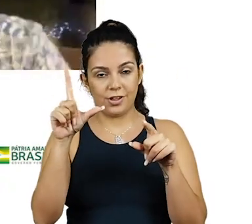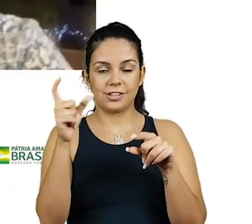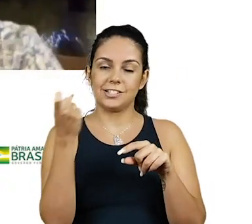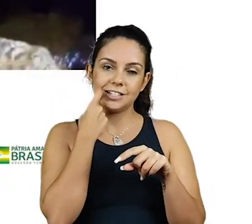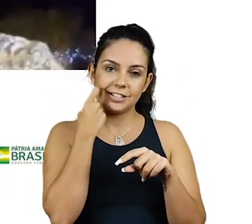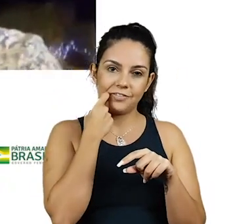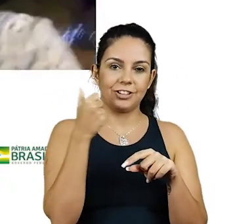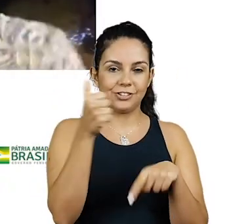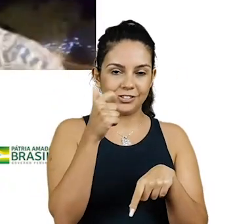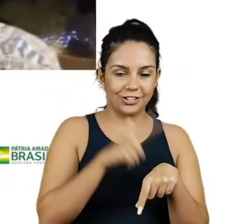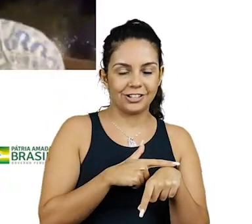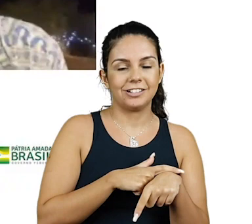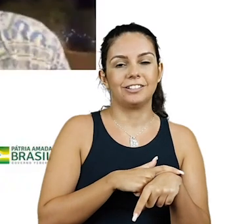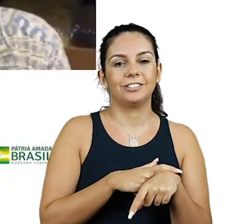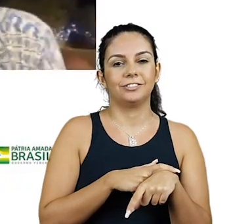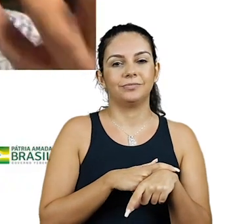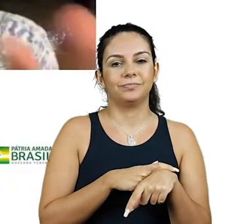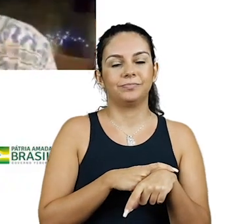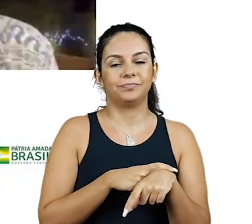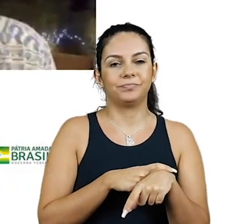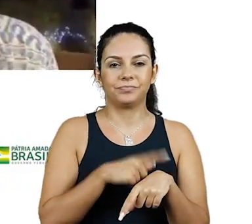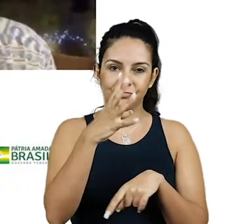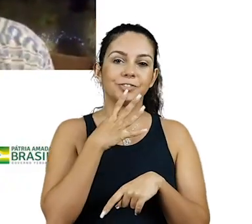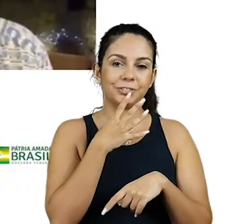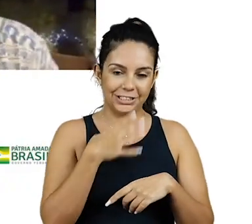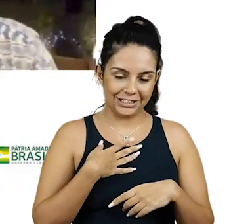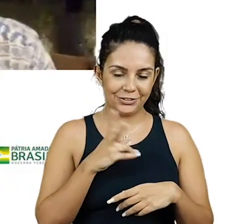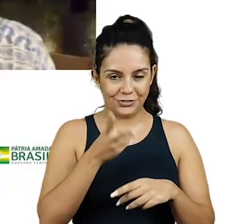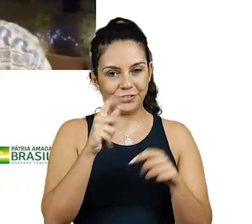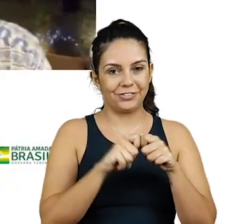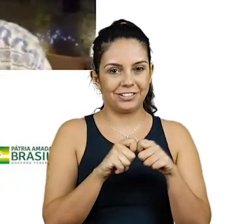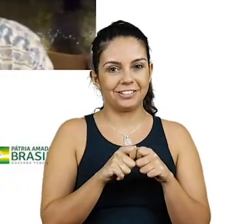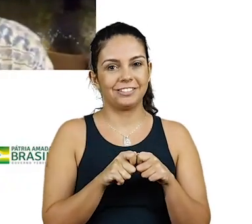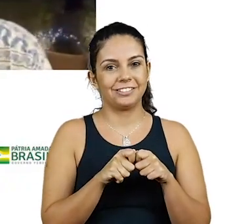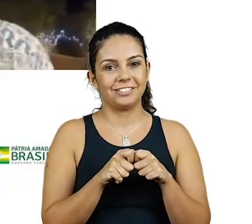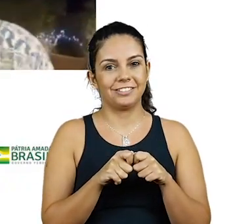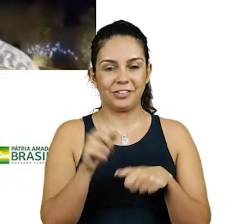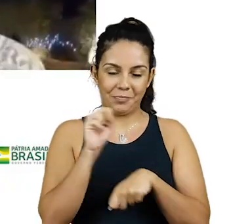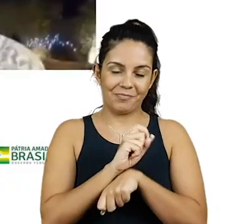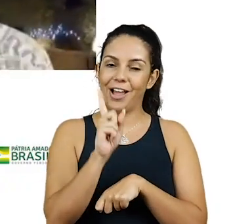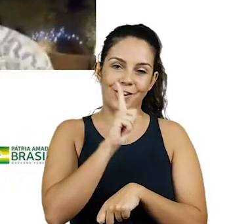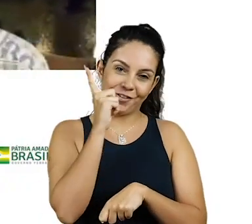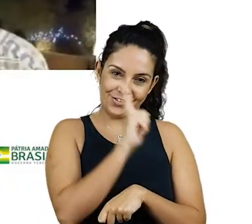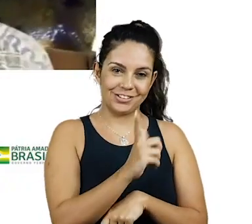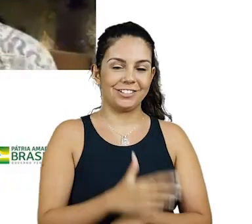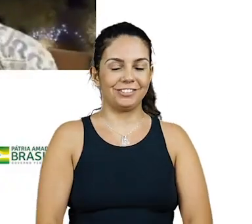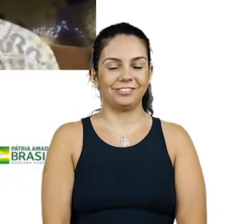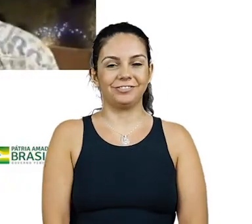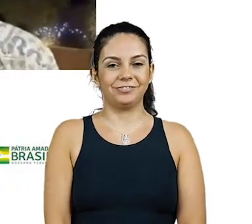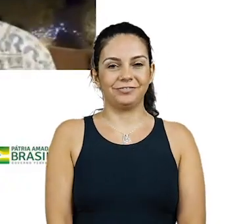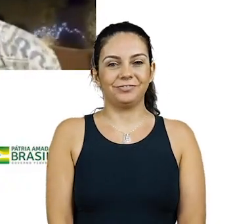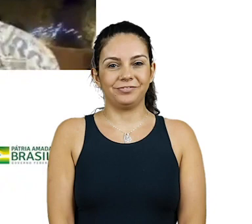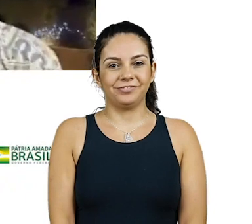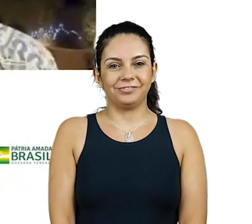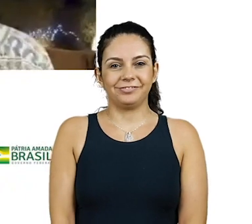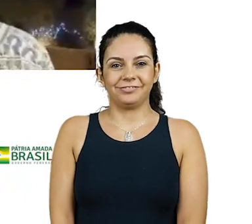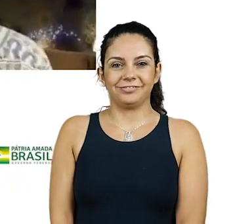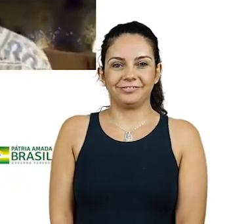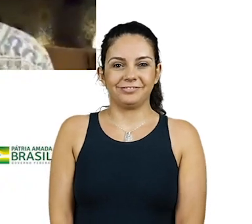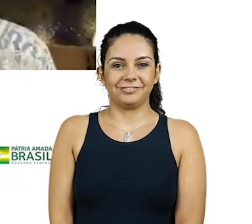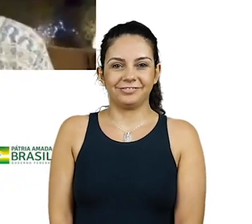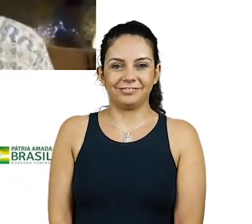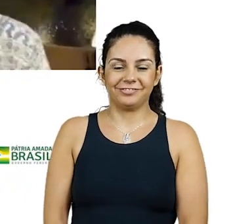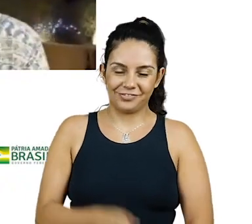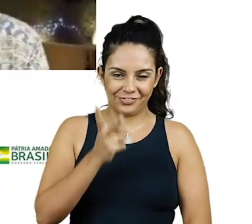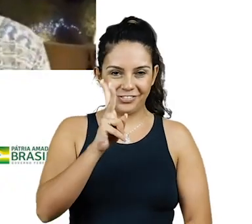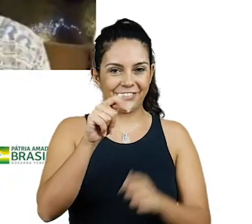horas, porque aí já dá comida para o fim de semana, enfim. Você me conhece. Se alguém vai falar, para, você vai falar, tá bom, vou parar. E aí a